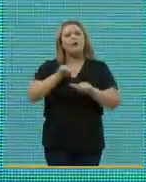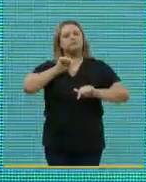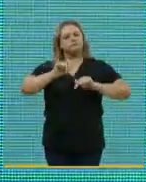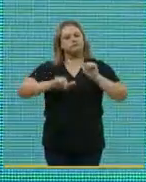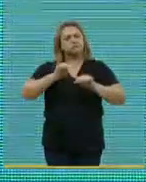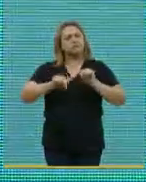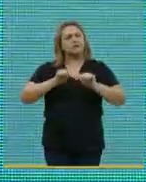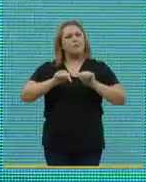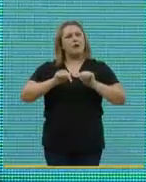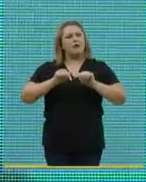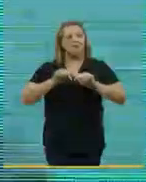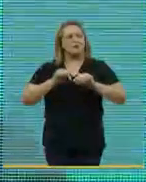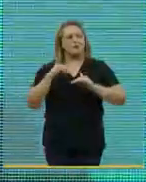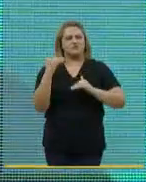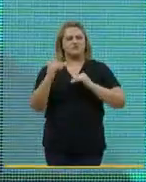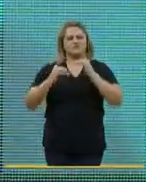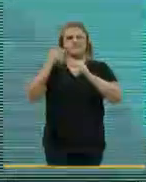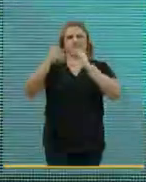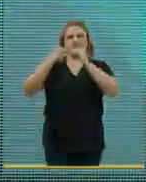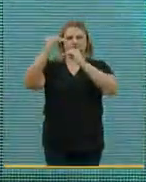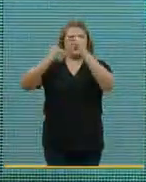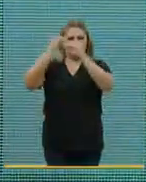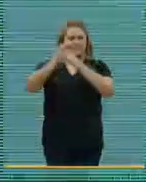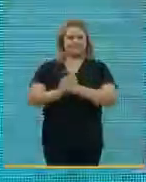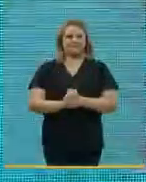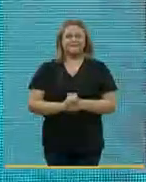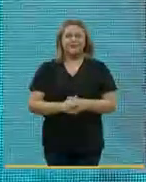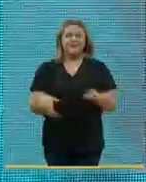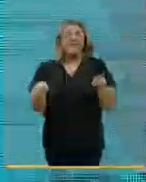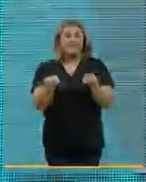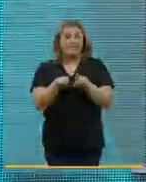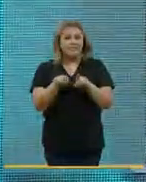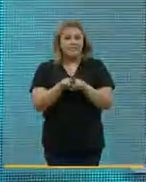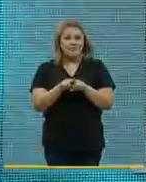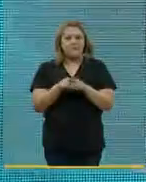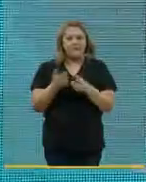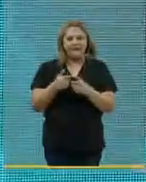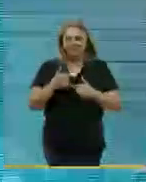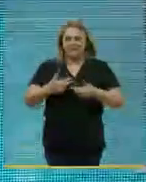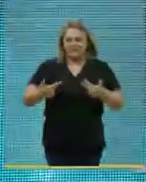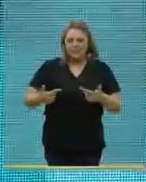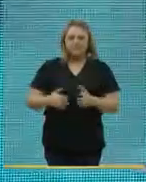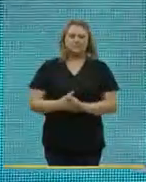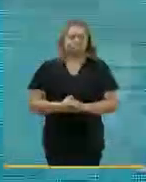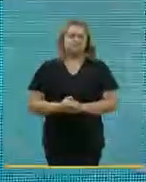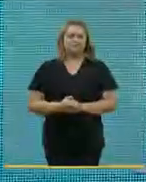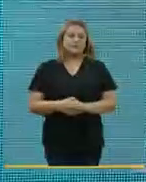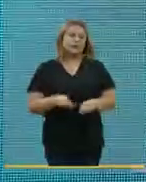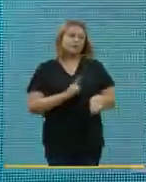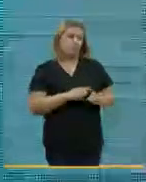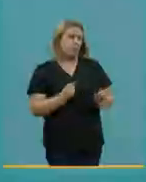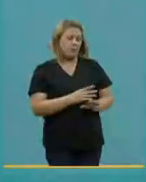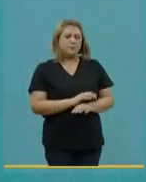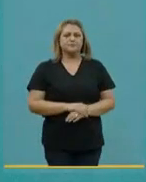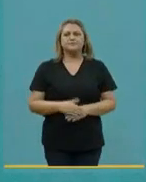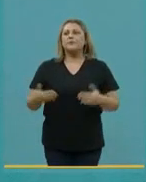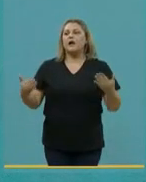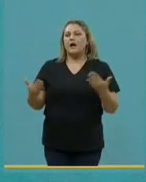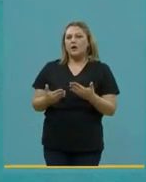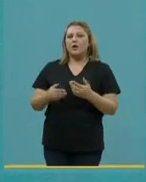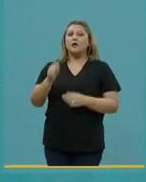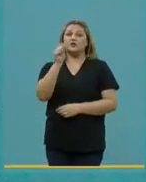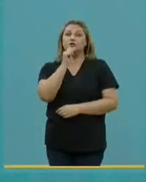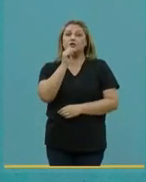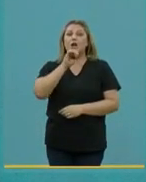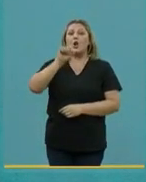além da do reinício das obras públicas que também prega o tempo esgotado agora é a vez da jornalista luará castilho